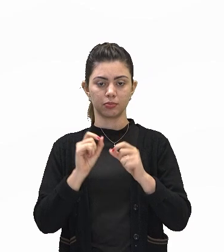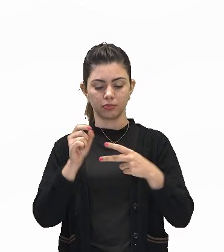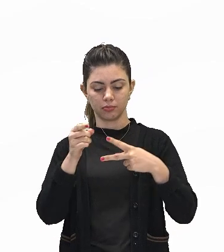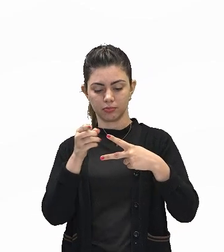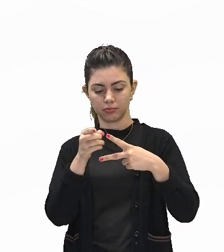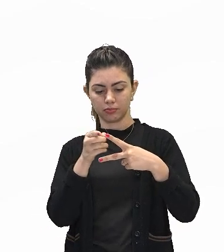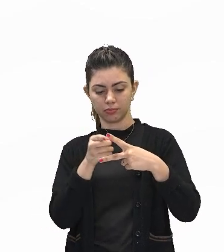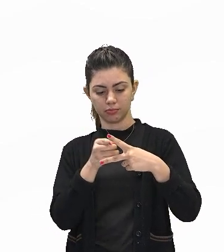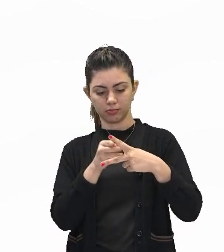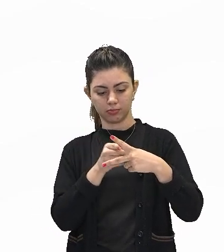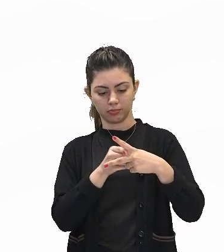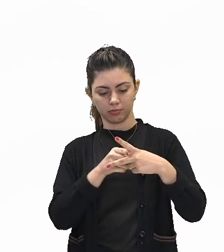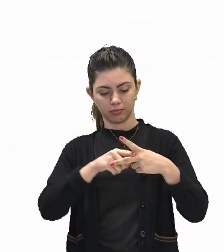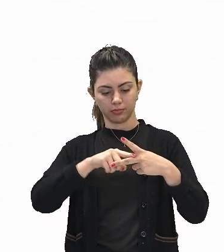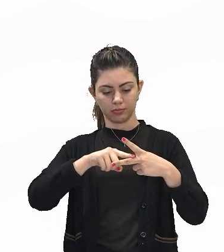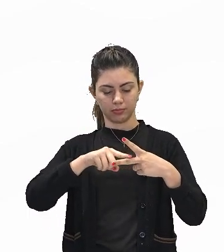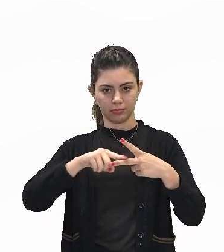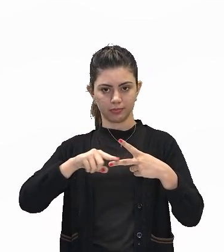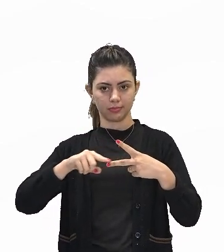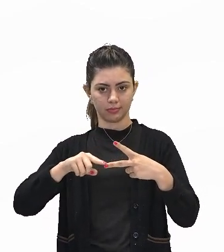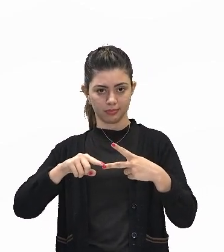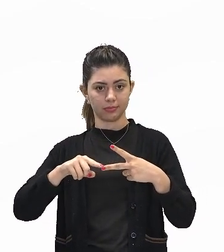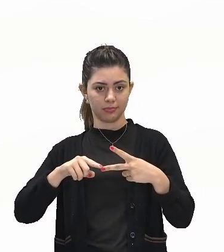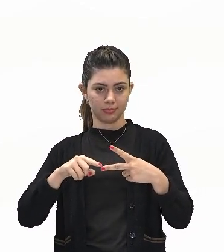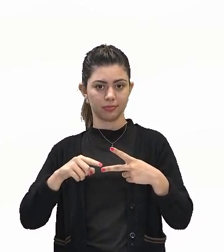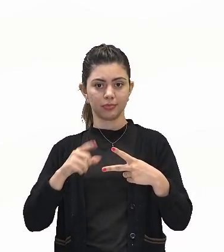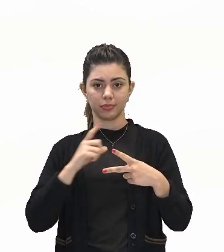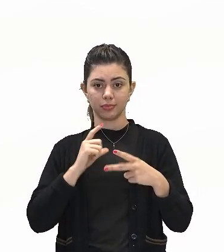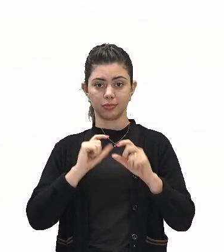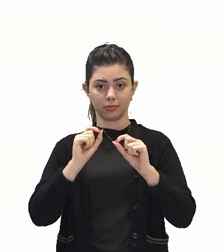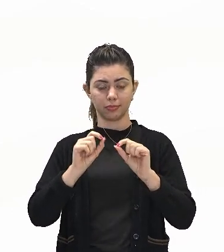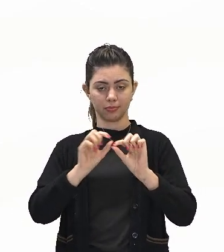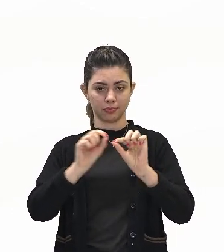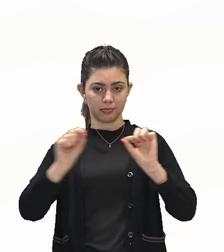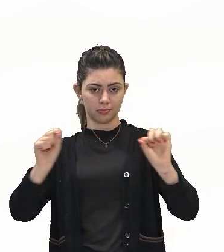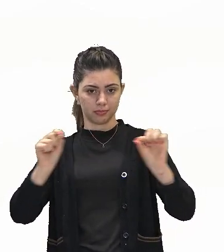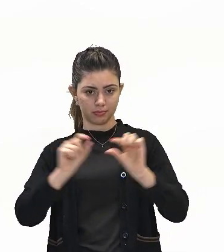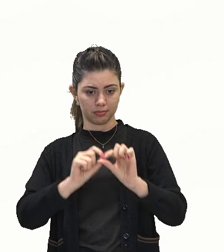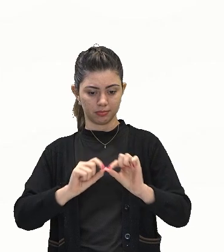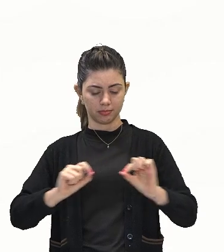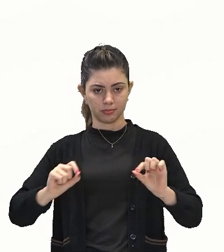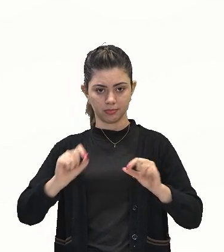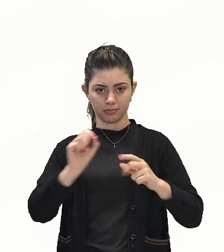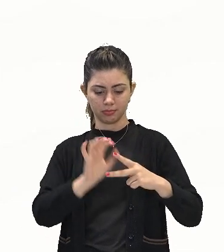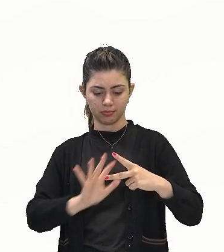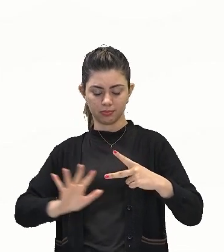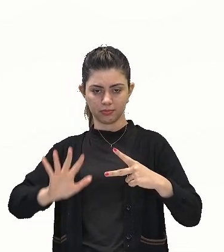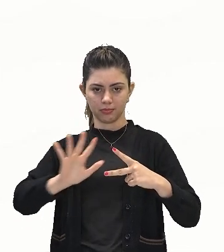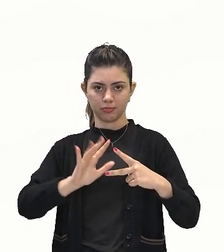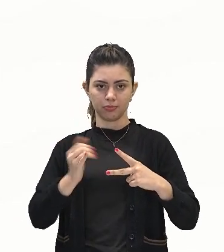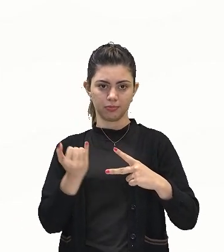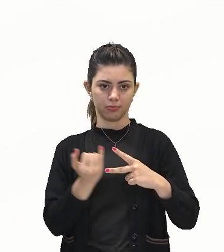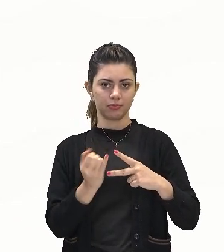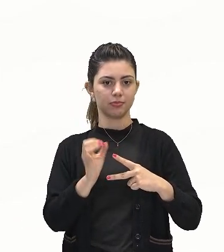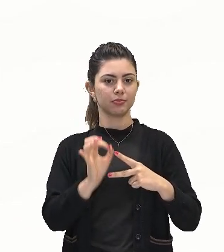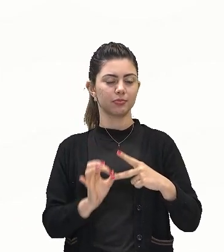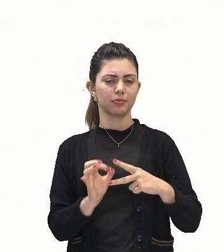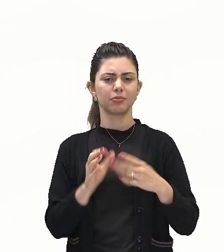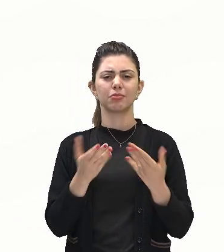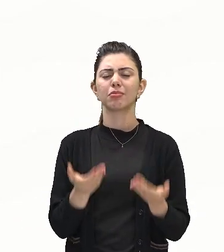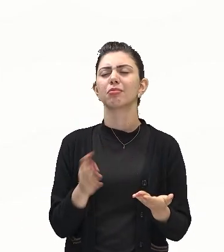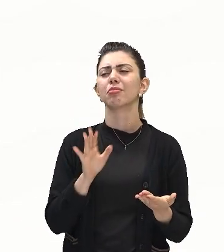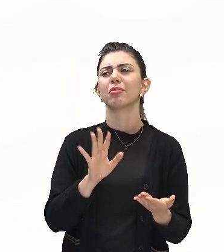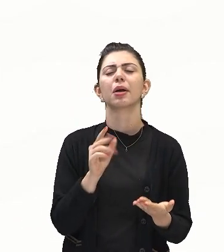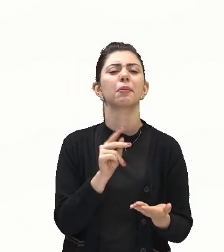simples, formada apenas por segmentos de reta, com a sua região interna. Professor, o